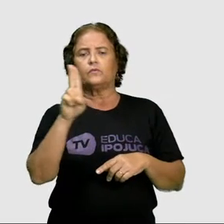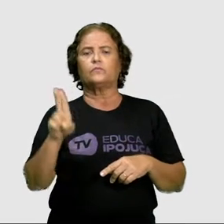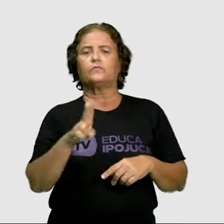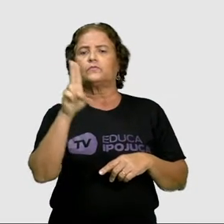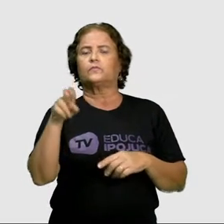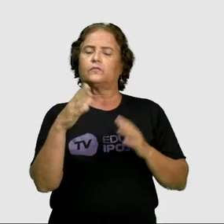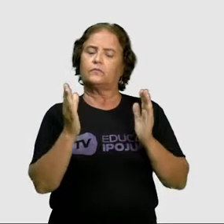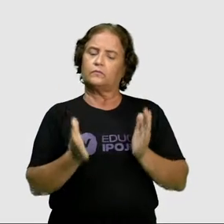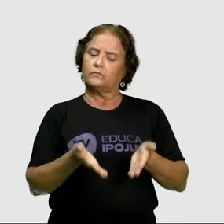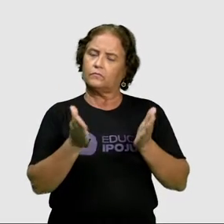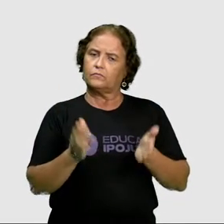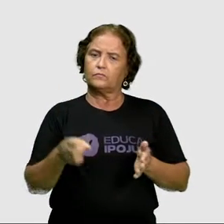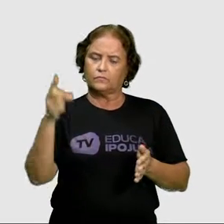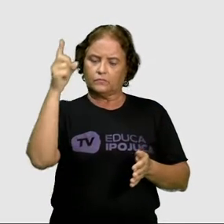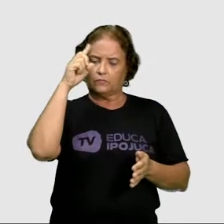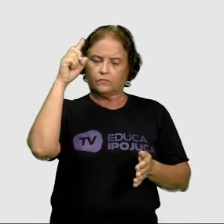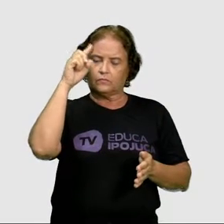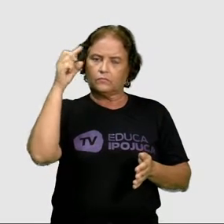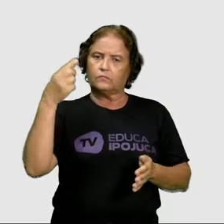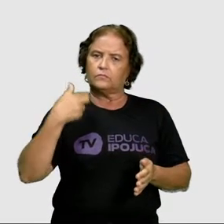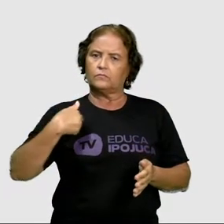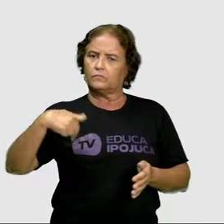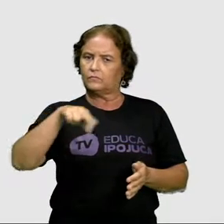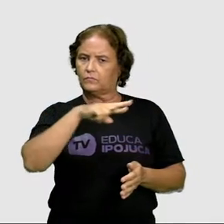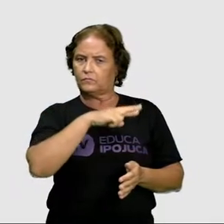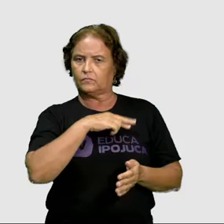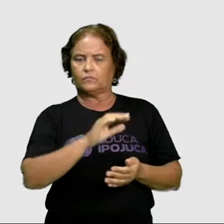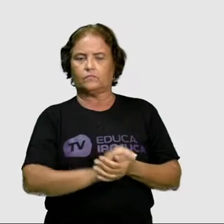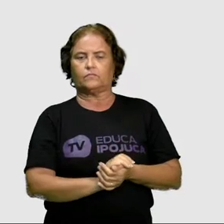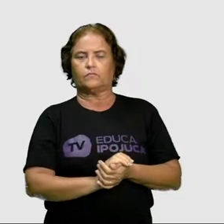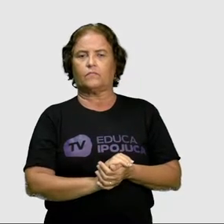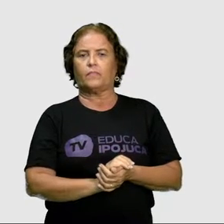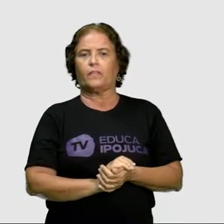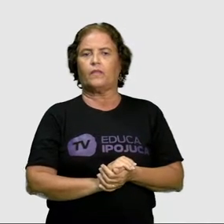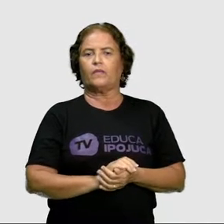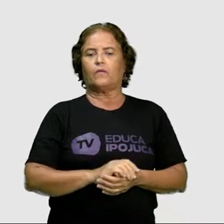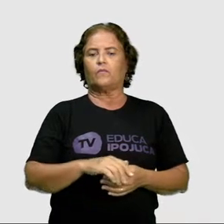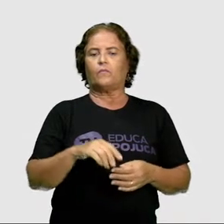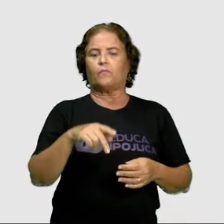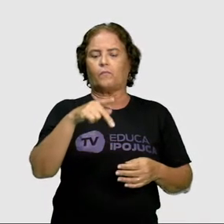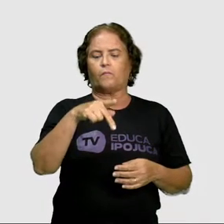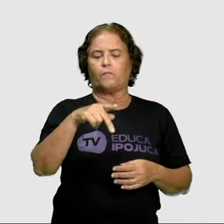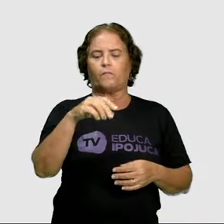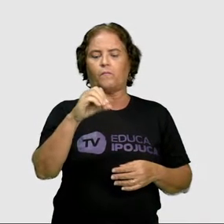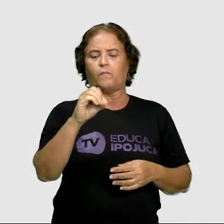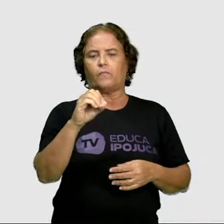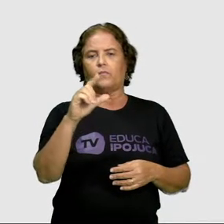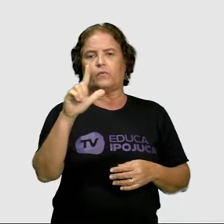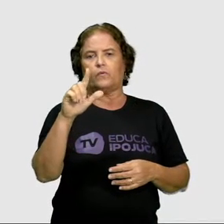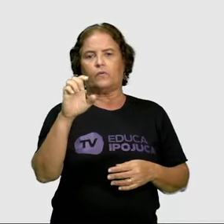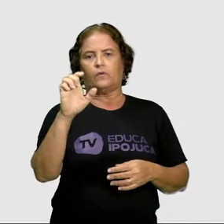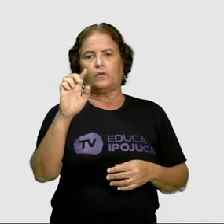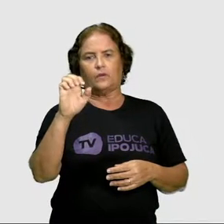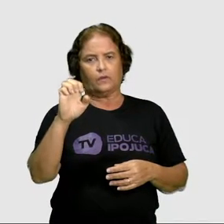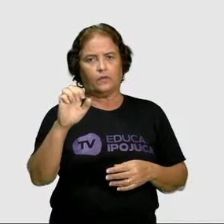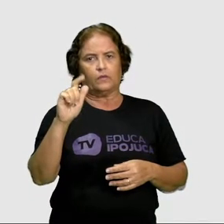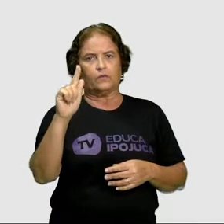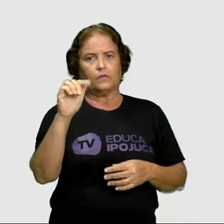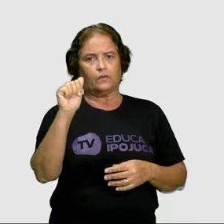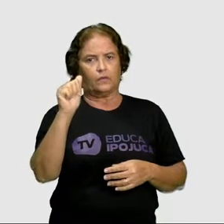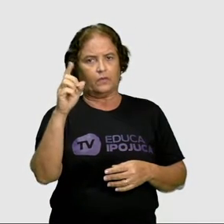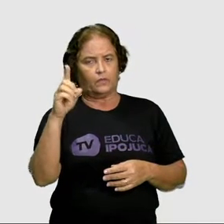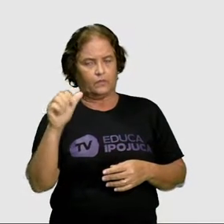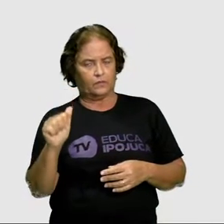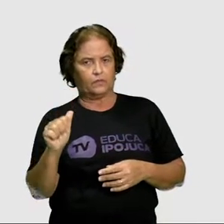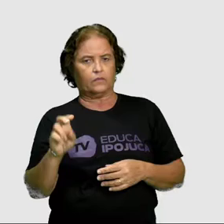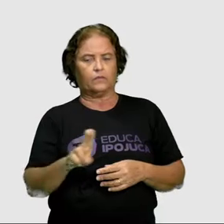no nosso dia a dia. Então, vamos lá. Polegada, né, onde se usava o polegar para